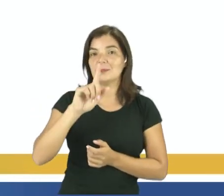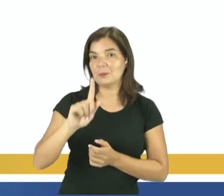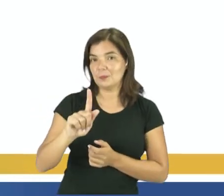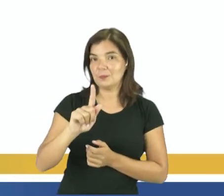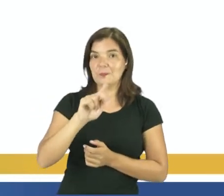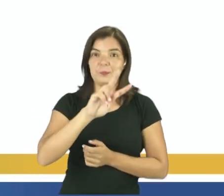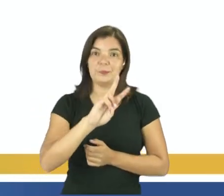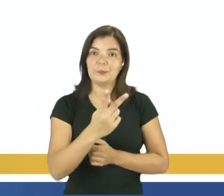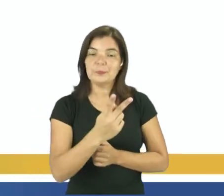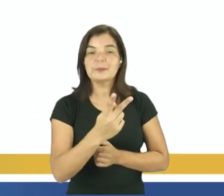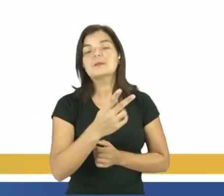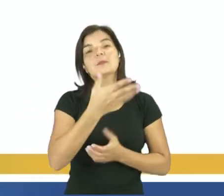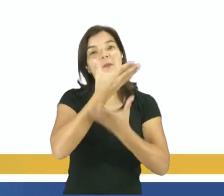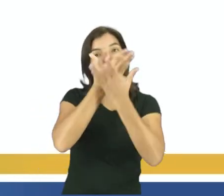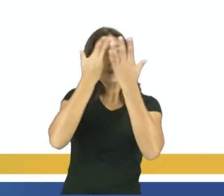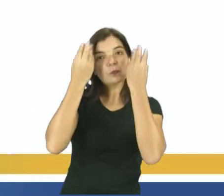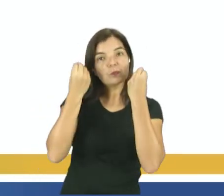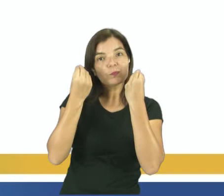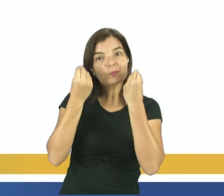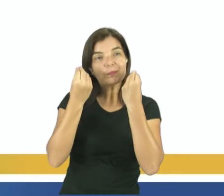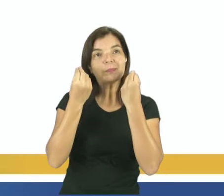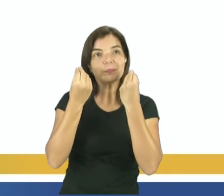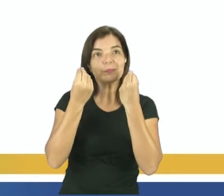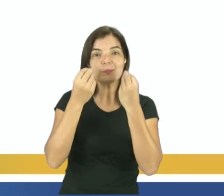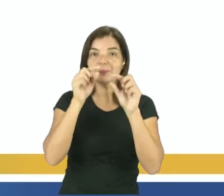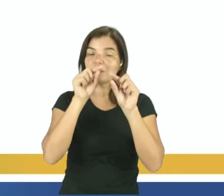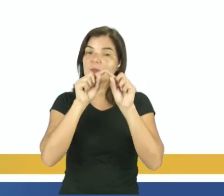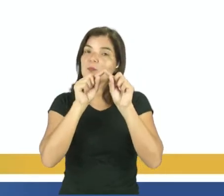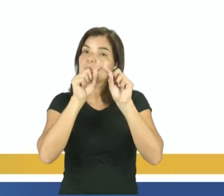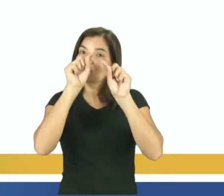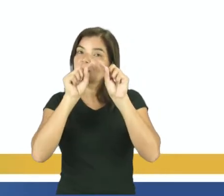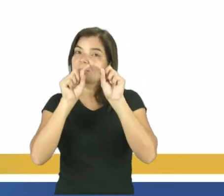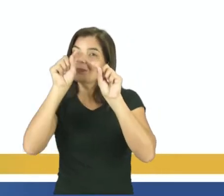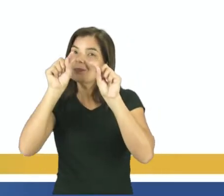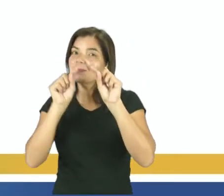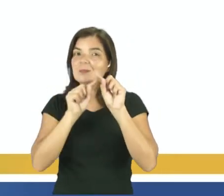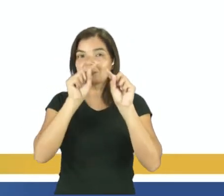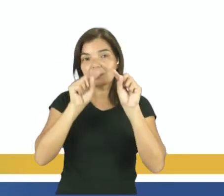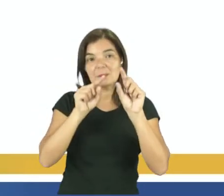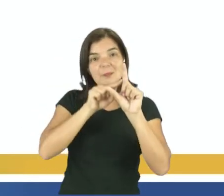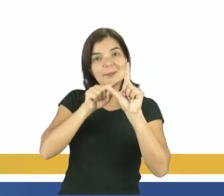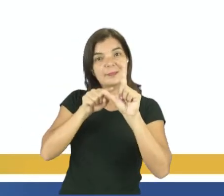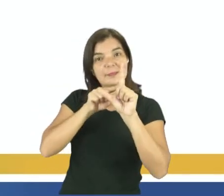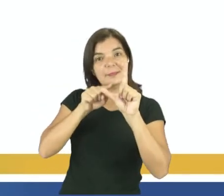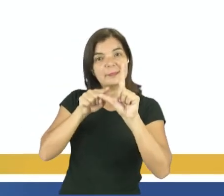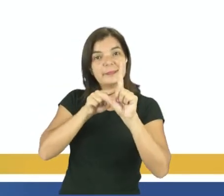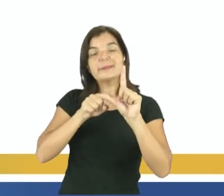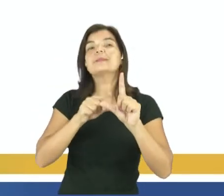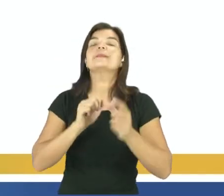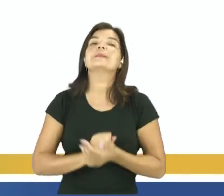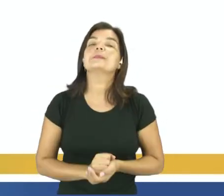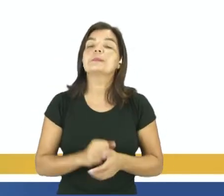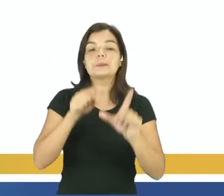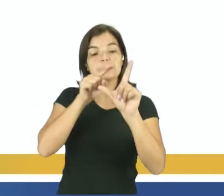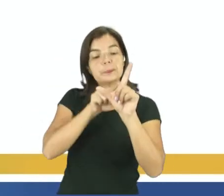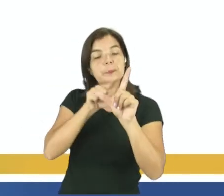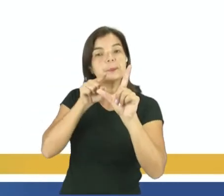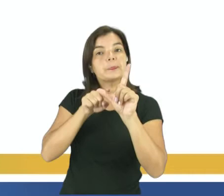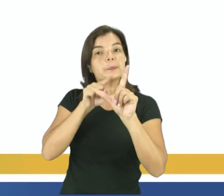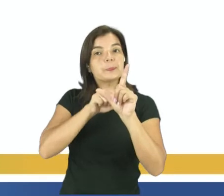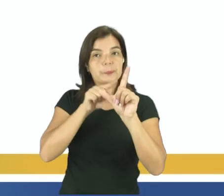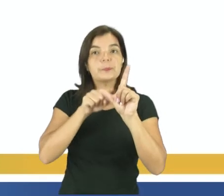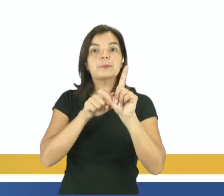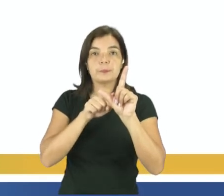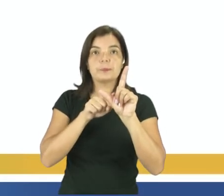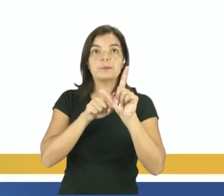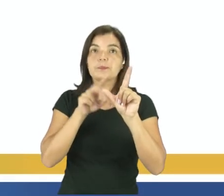G e o ângulo H. Não se esqueça daquela notação de chapéuzinho em cima da letra indicando que é ângulo. Certo, gente? Esses ângulos eles vão